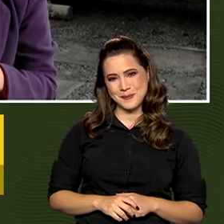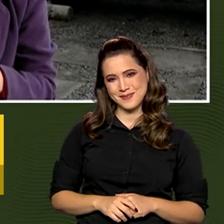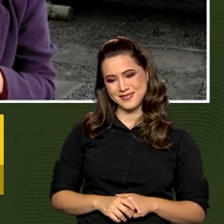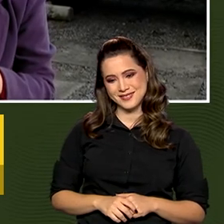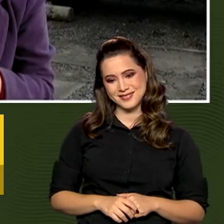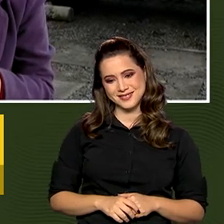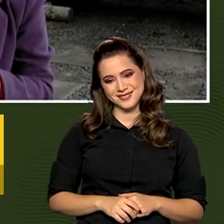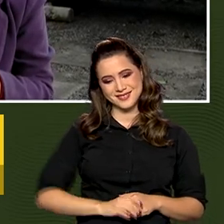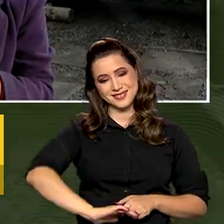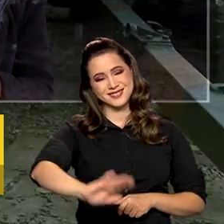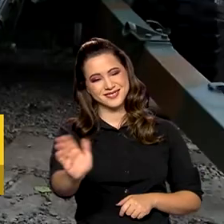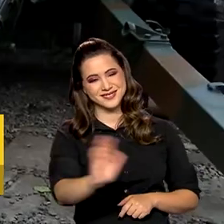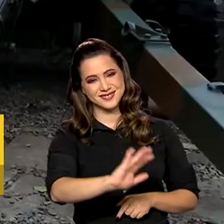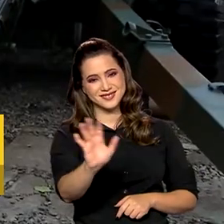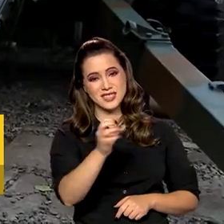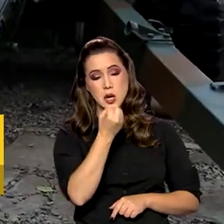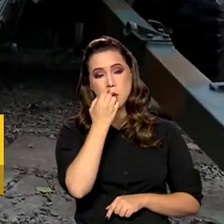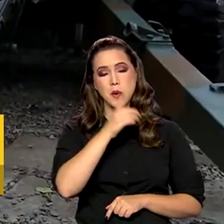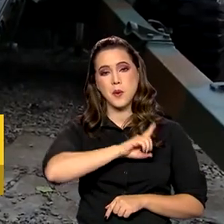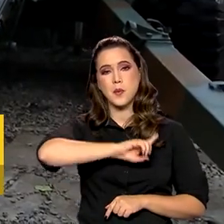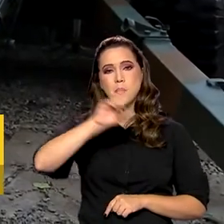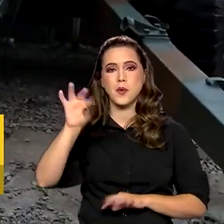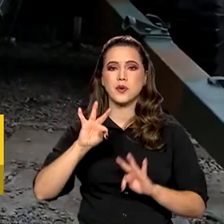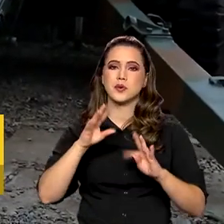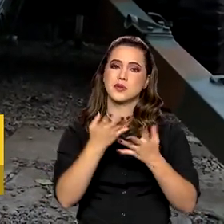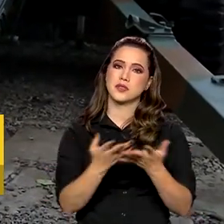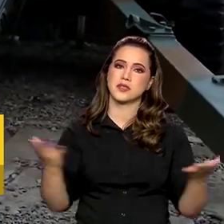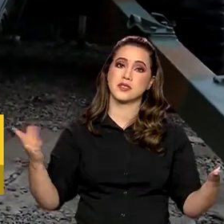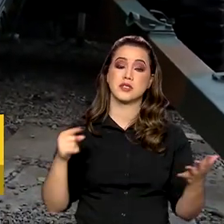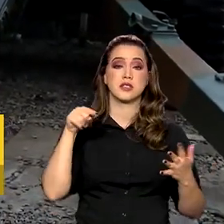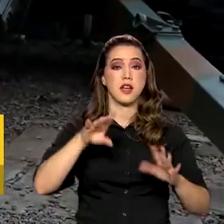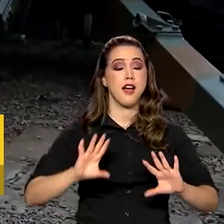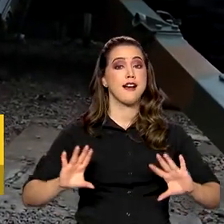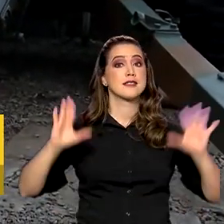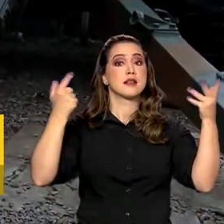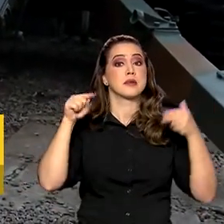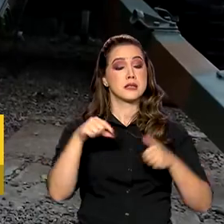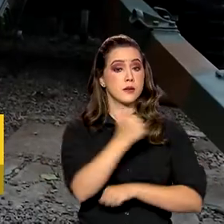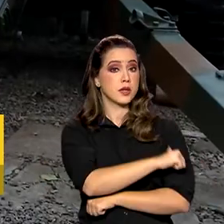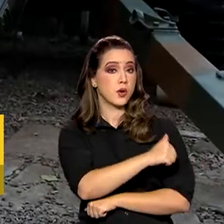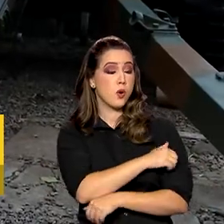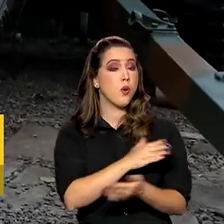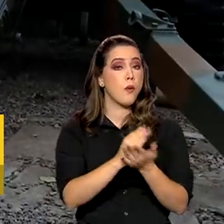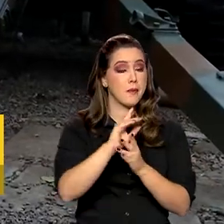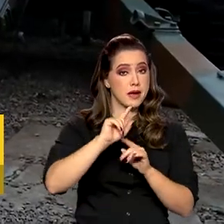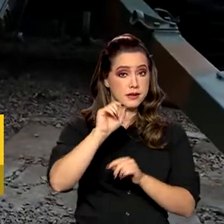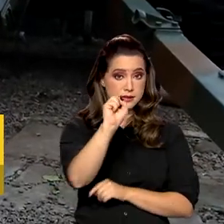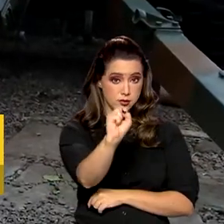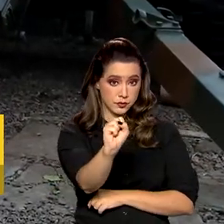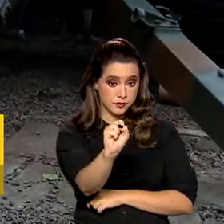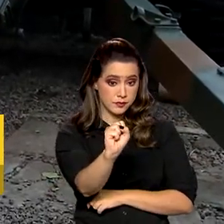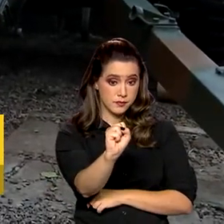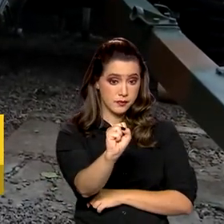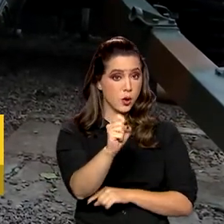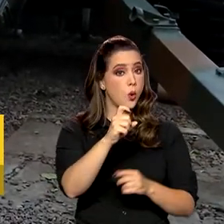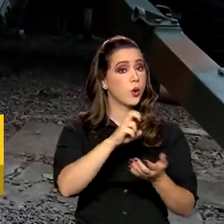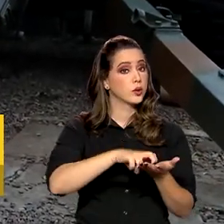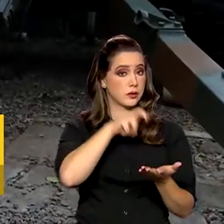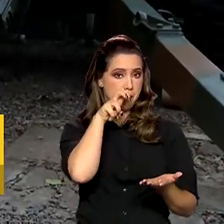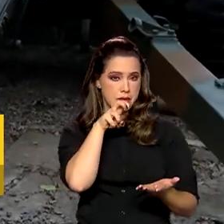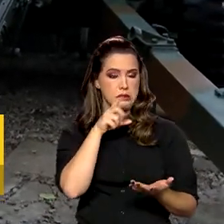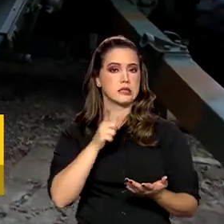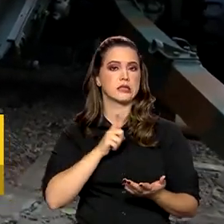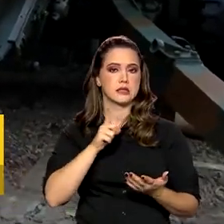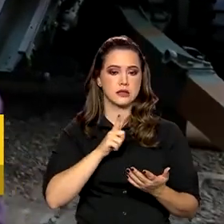Bom dia, Paulo. Bom dia a todos. A festa aqui no Rio de Janeiro começa daqui a pouquinho, às 8 horas da manhã, quando